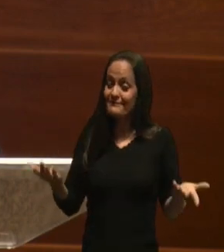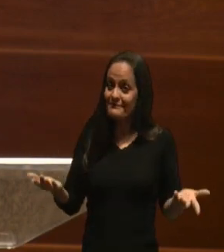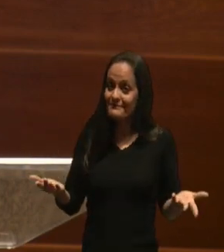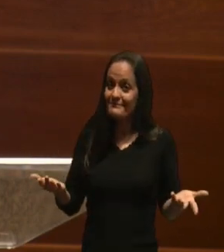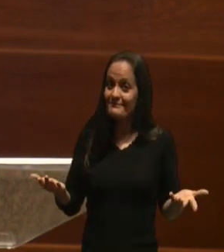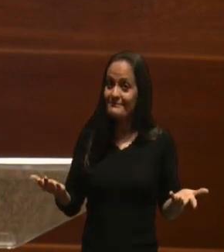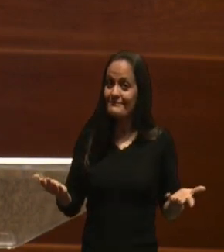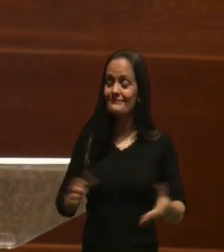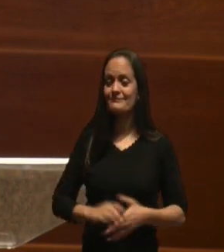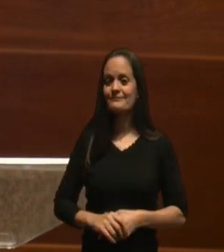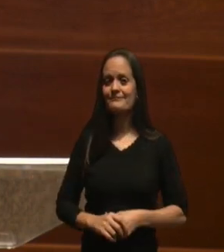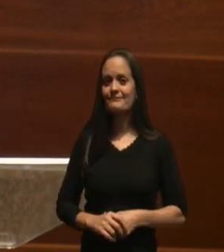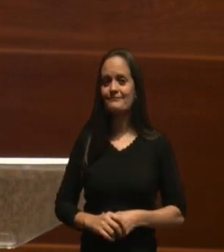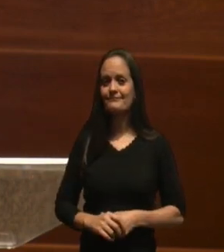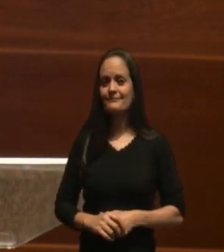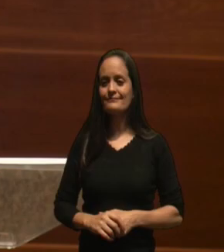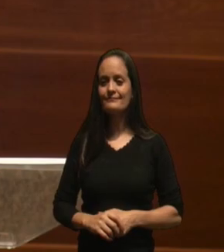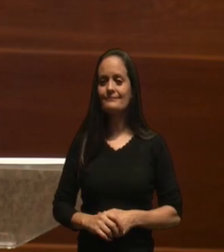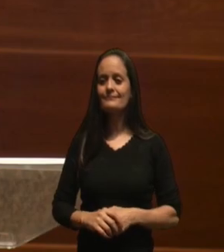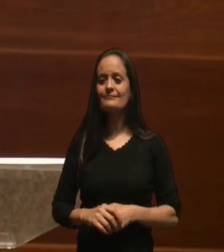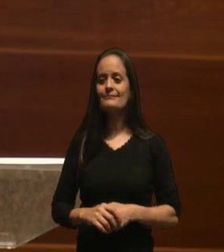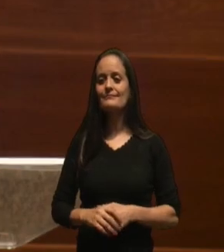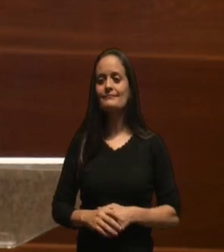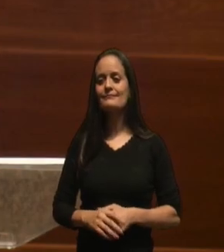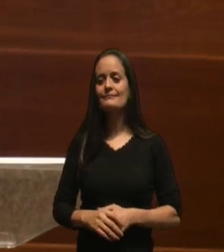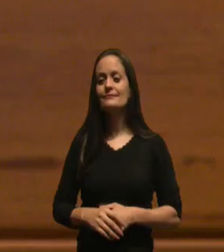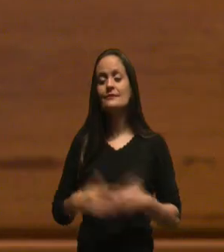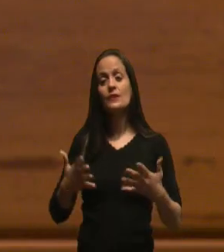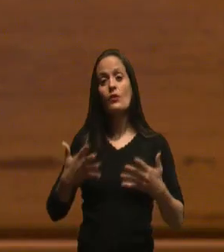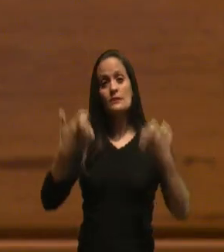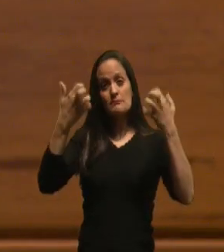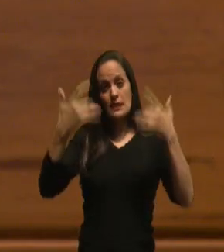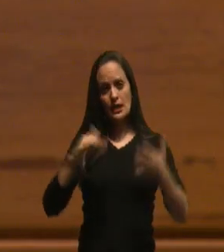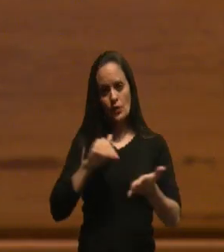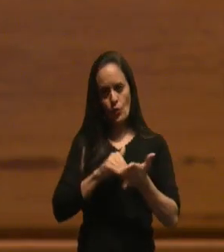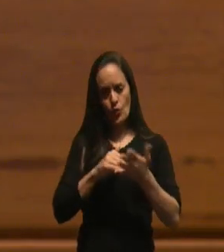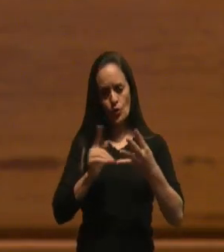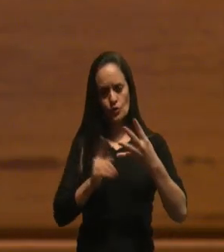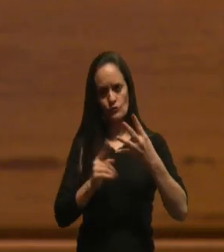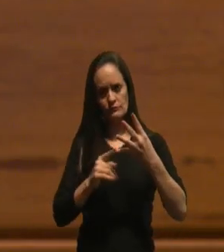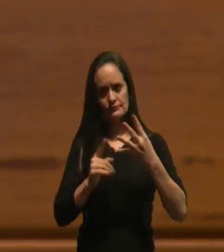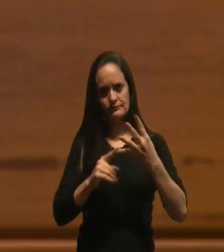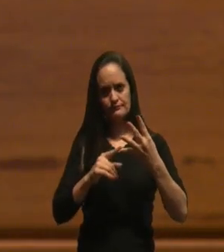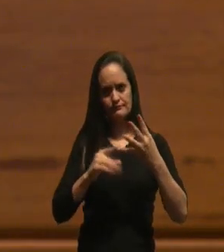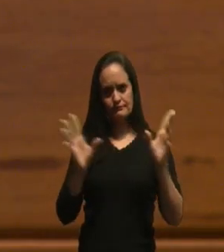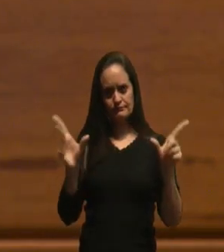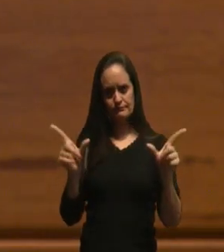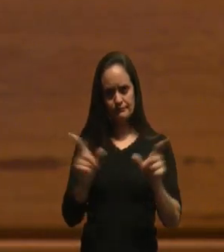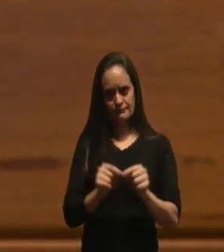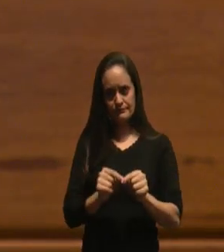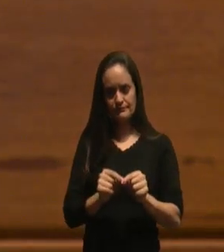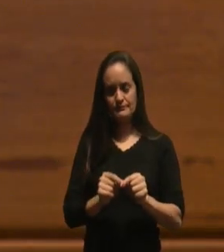vulnerável. Isto nos leva a esta quarta e última lição, meus queridos irmãos.